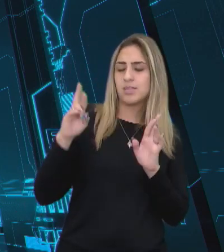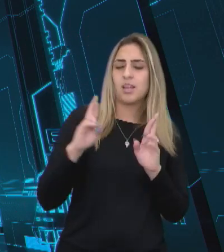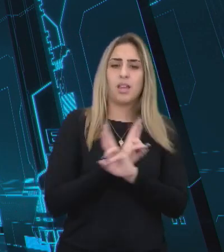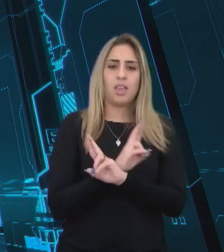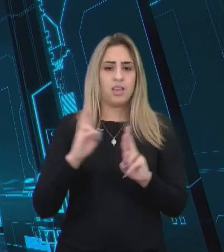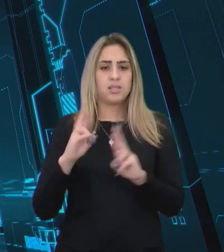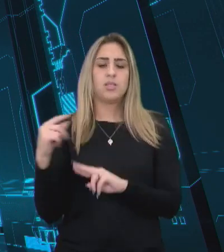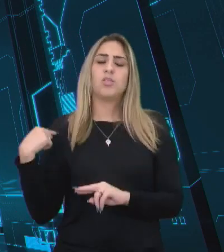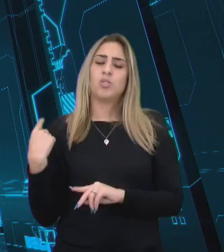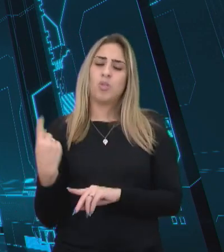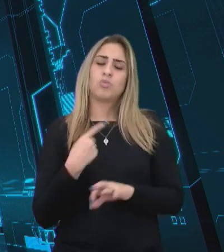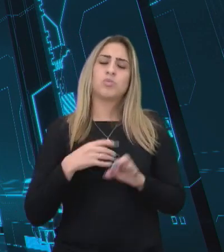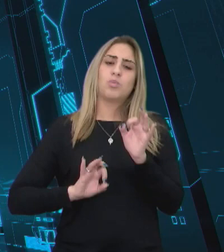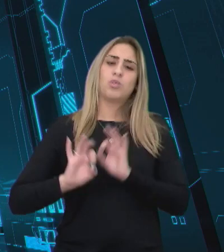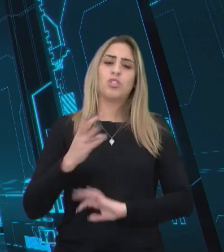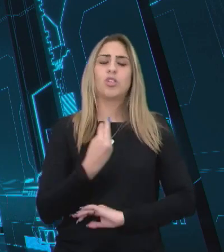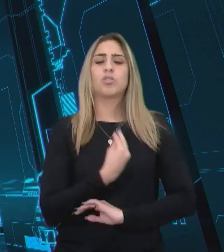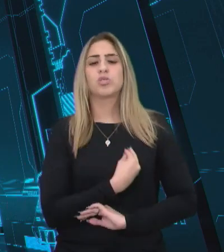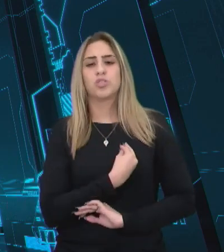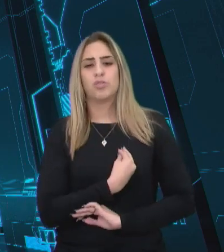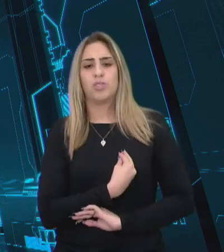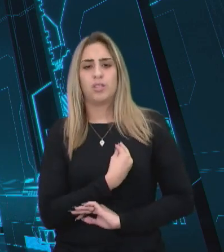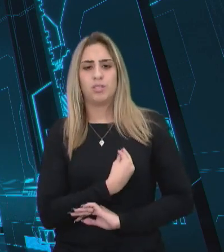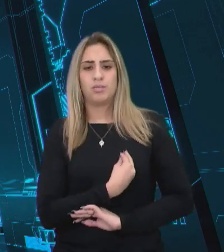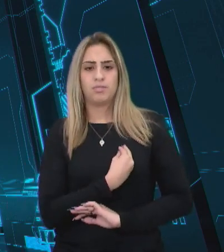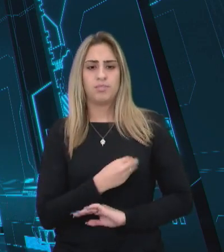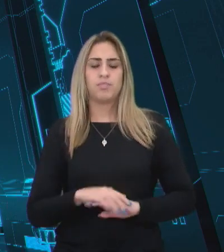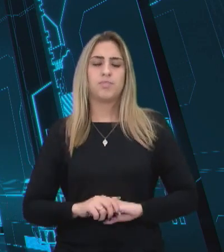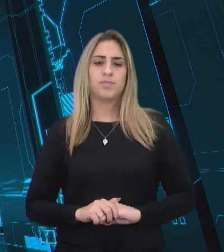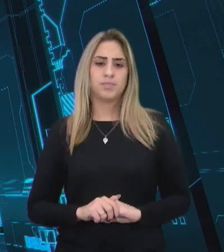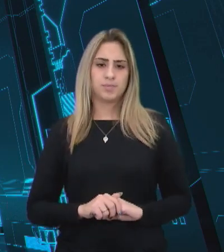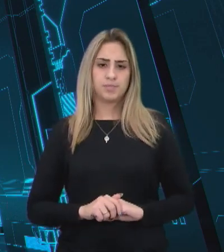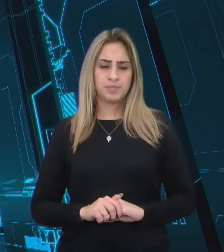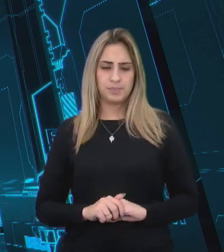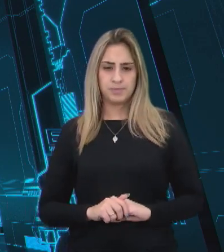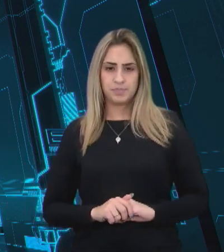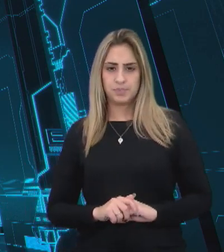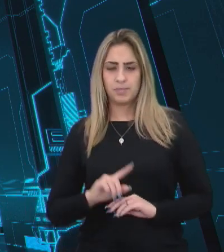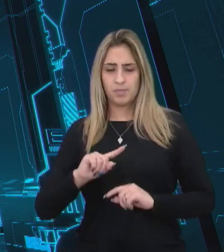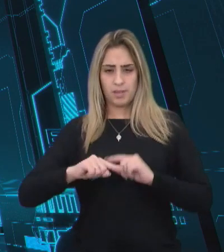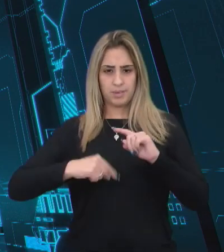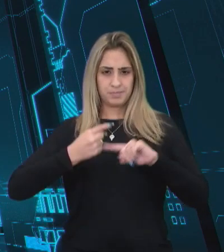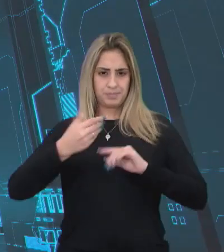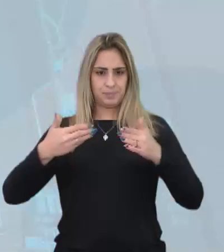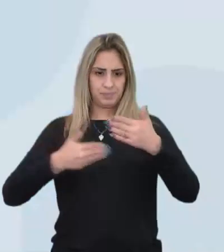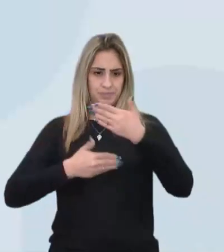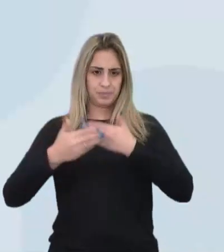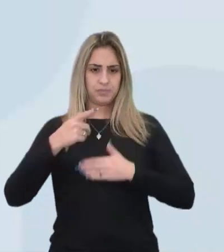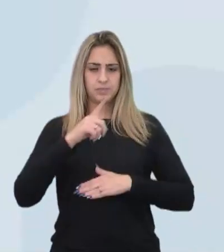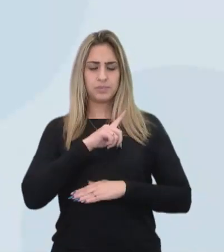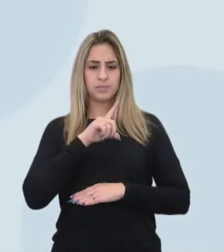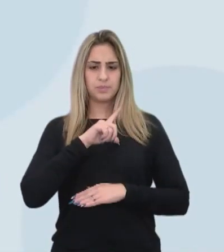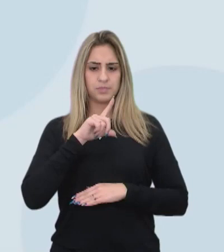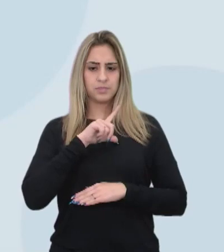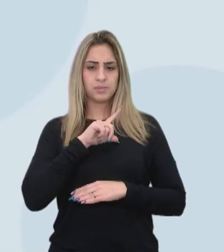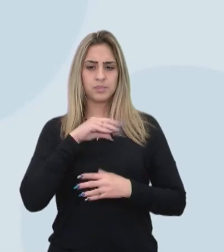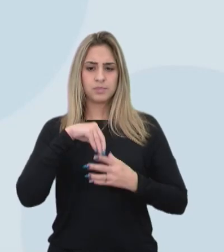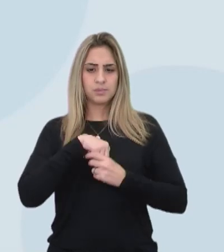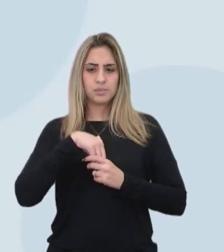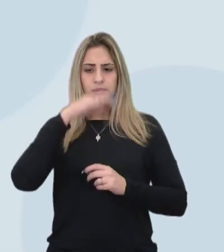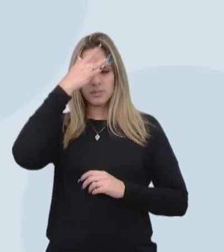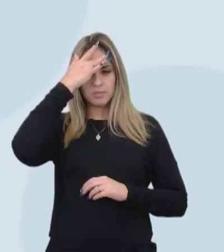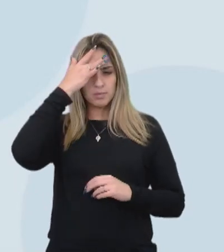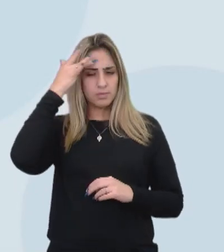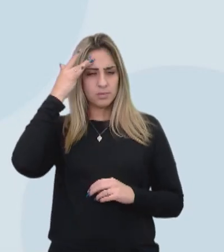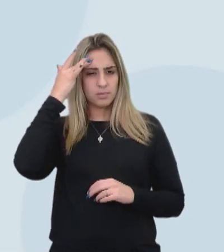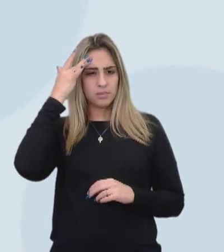relação do nosso projeto de vida com as profissões que a gente exerce, não é verdade? Olha só, no próximo slide nós temos aí de carreiras promissoras para seguir